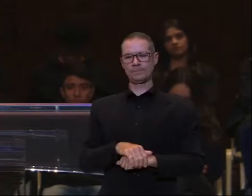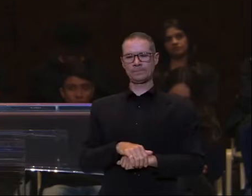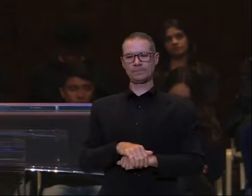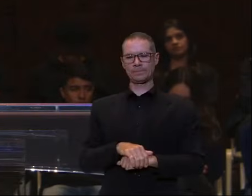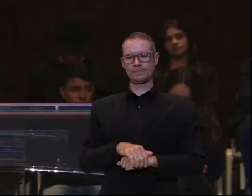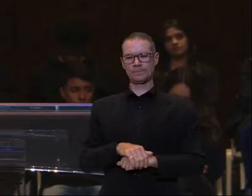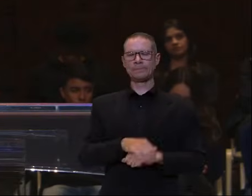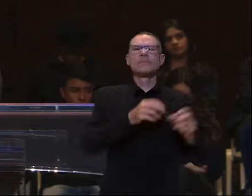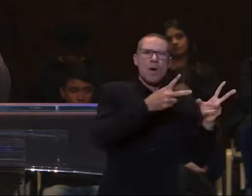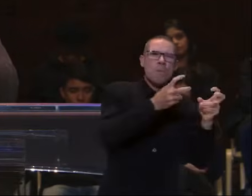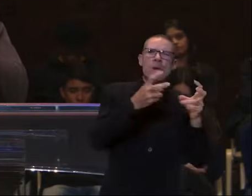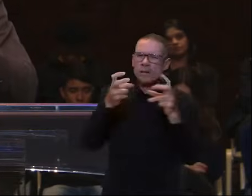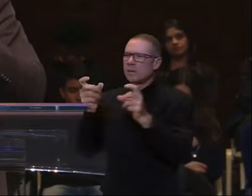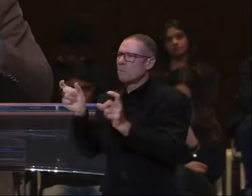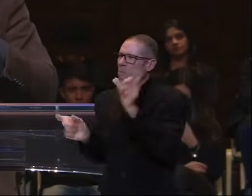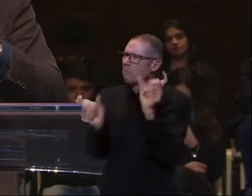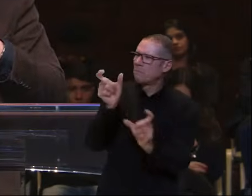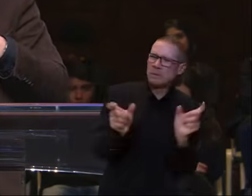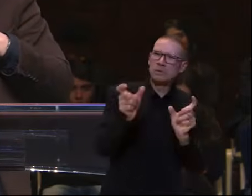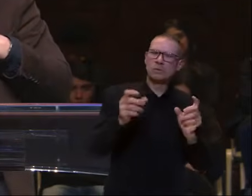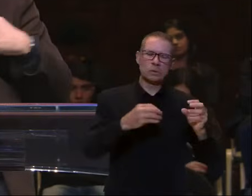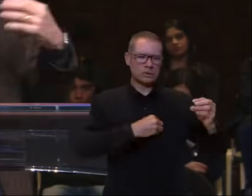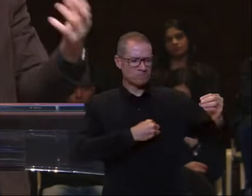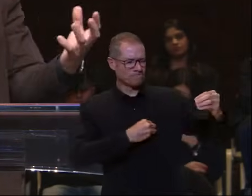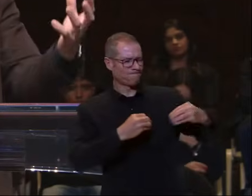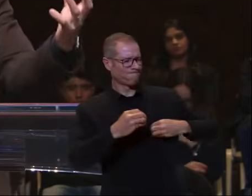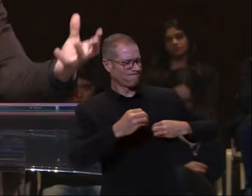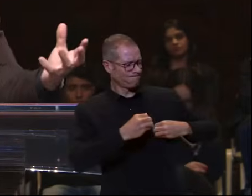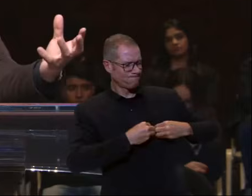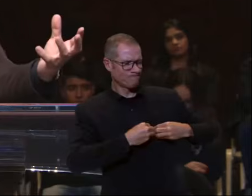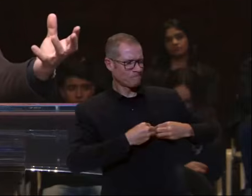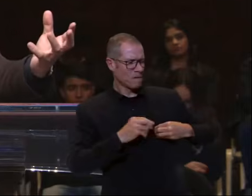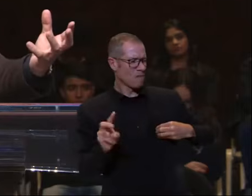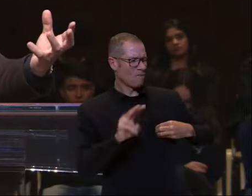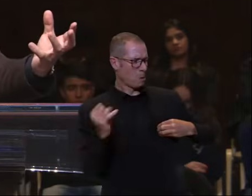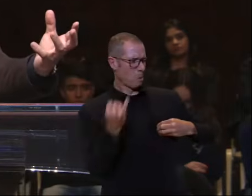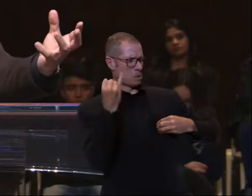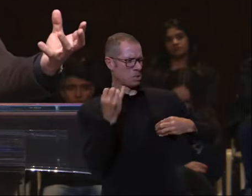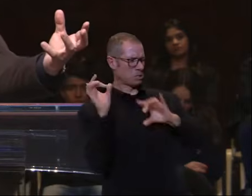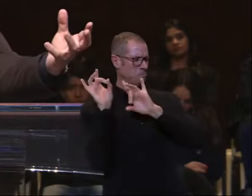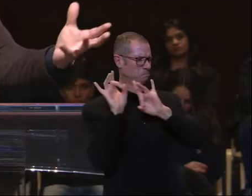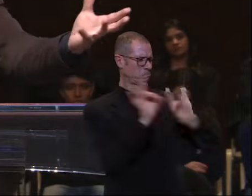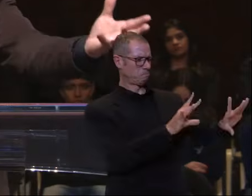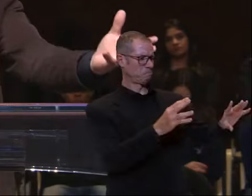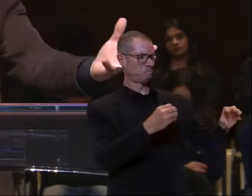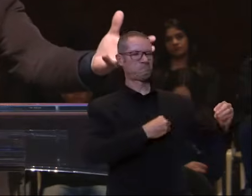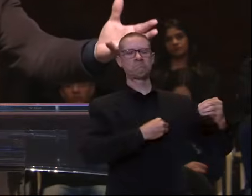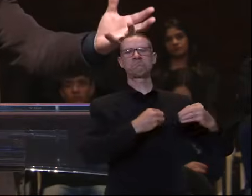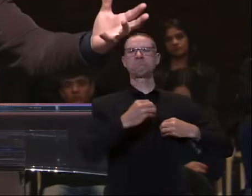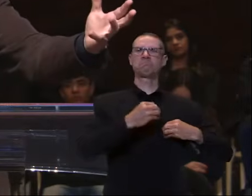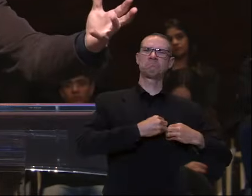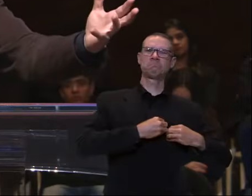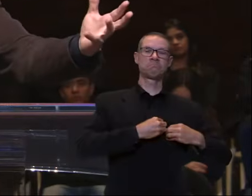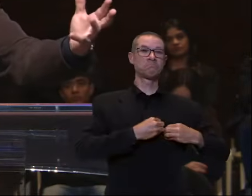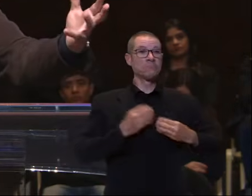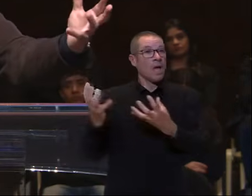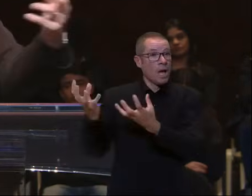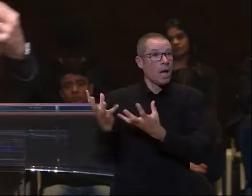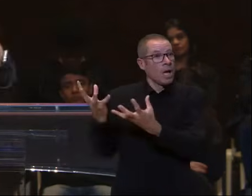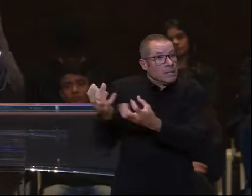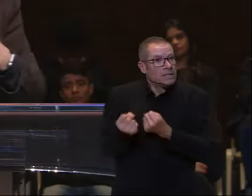Eu vejo tantas pessoas caindo em pecado, abrindo mão de valores, porque querem ser